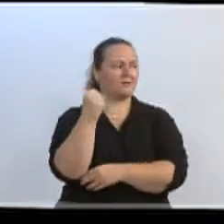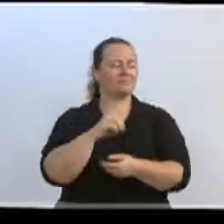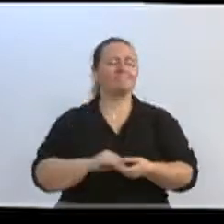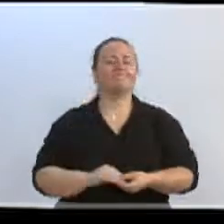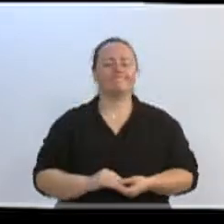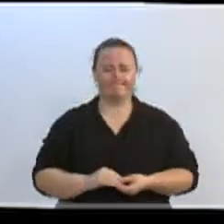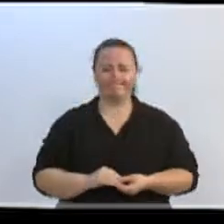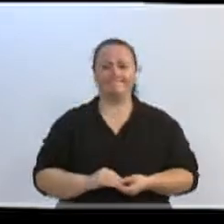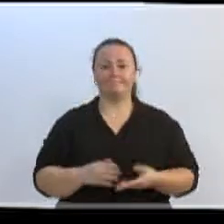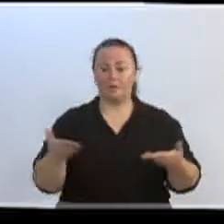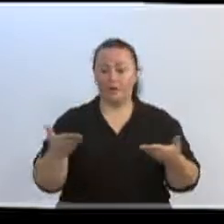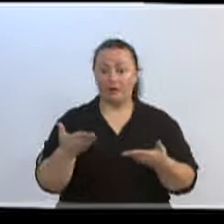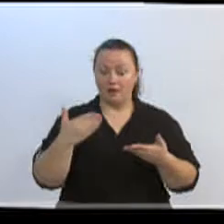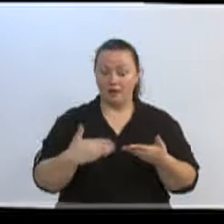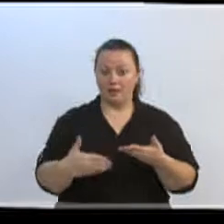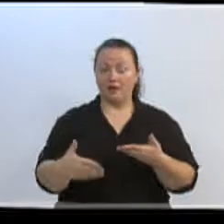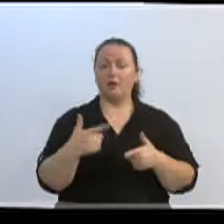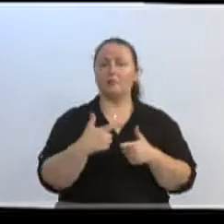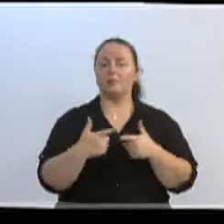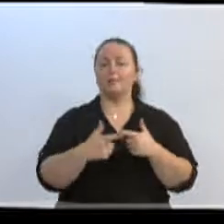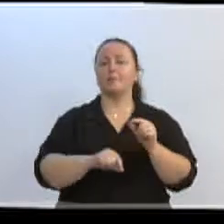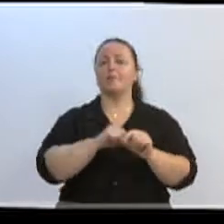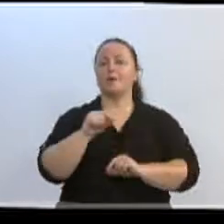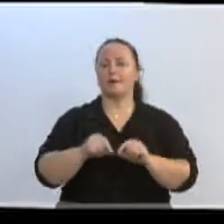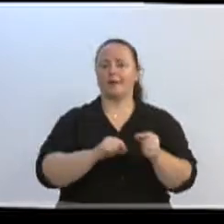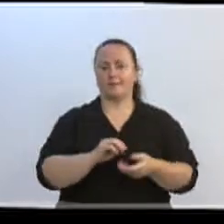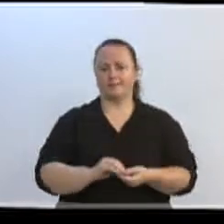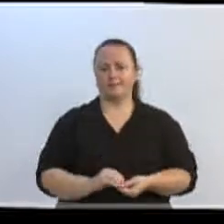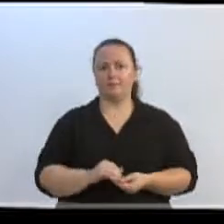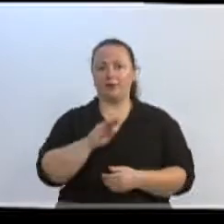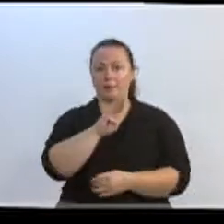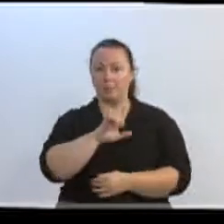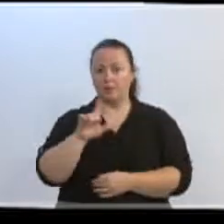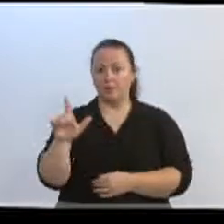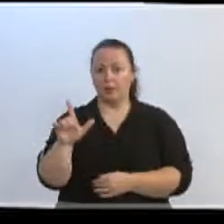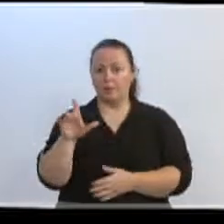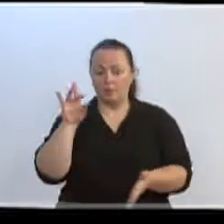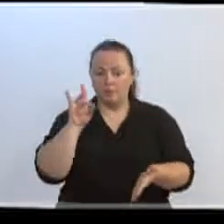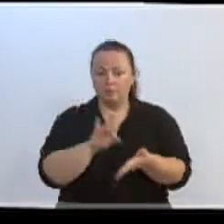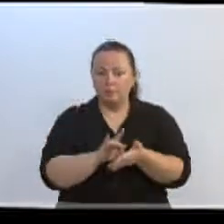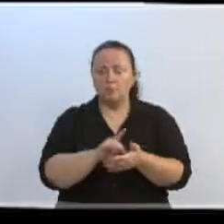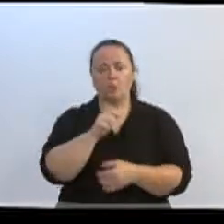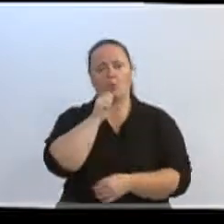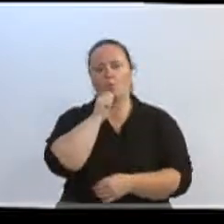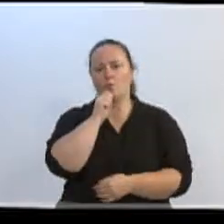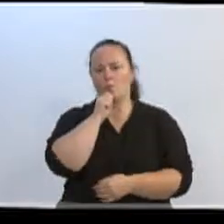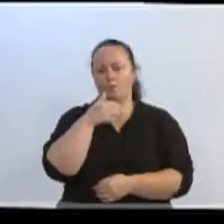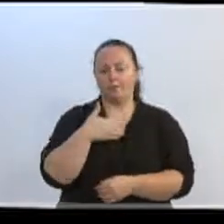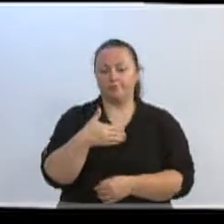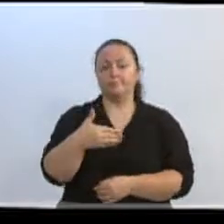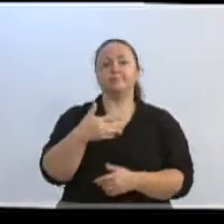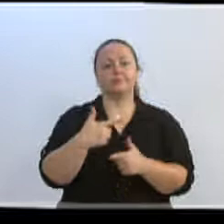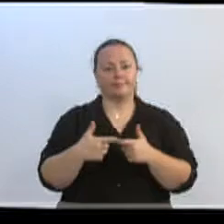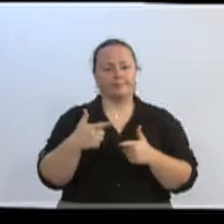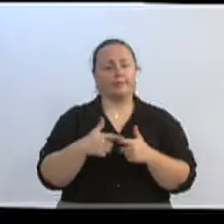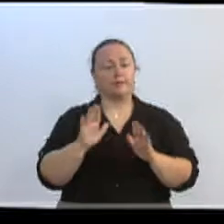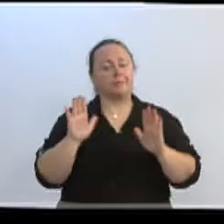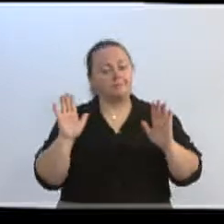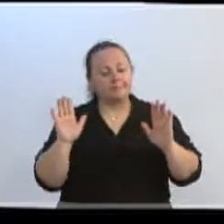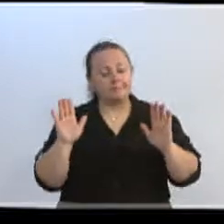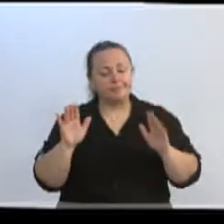no final ainda não foi atingida mas na sequência também vai ter problema então ea diante disso o senhor presidente eu